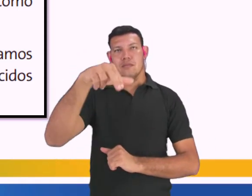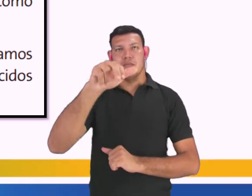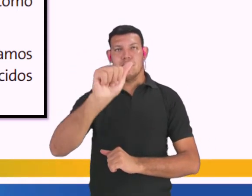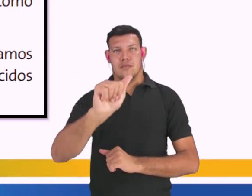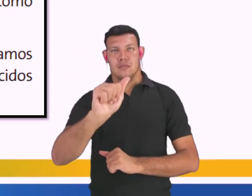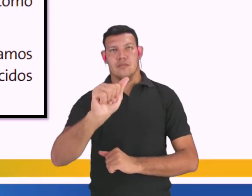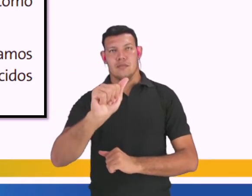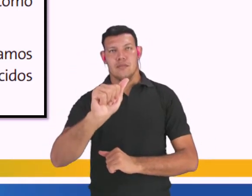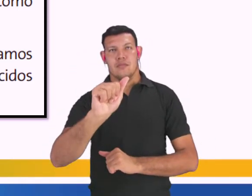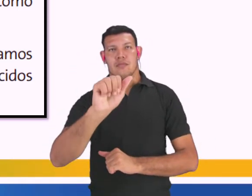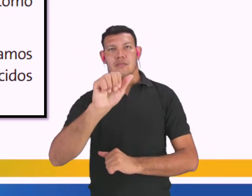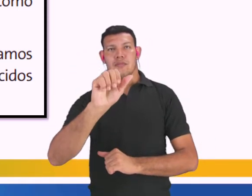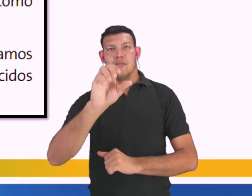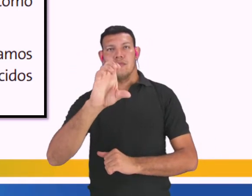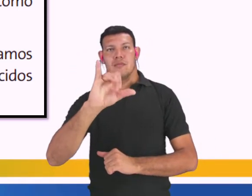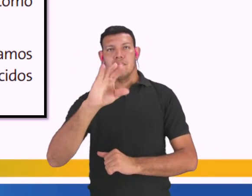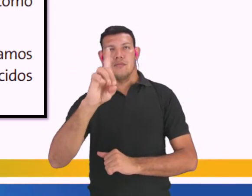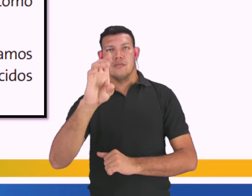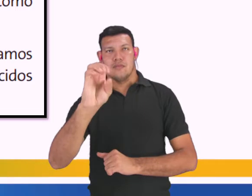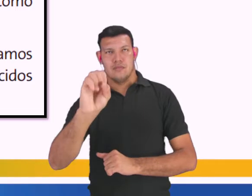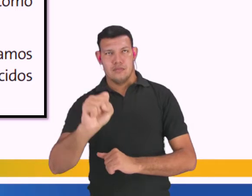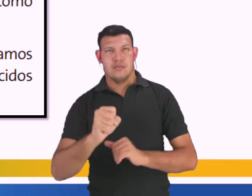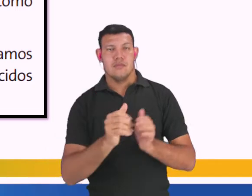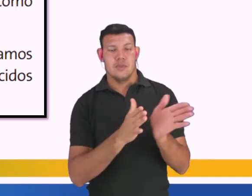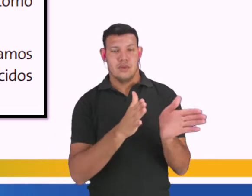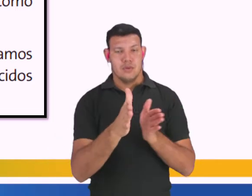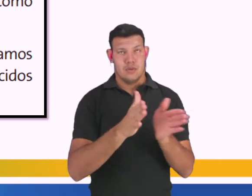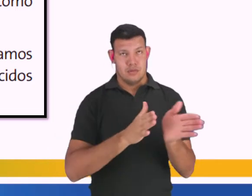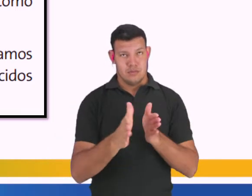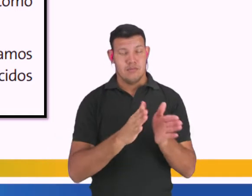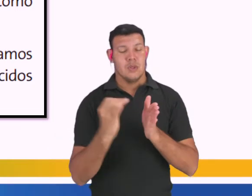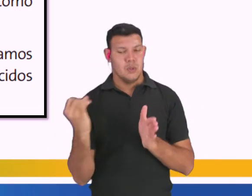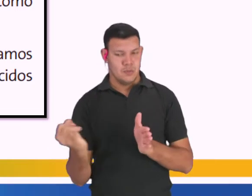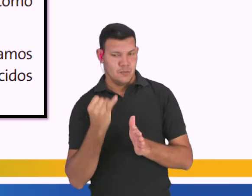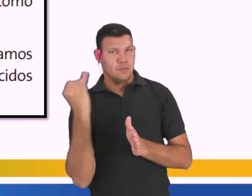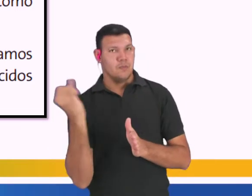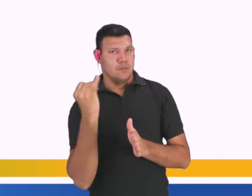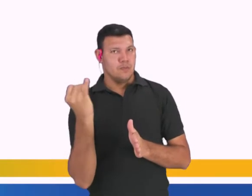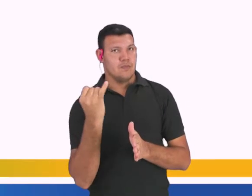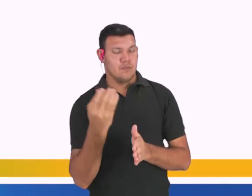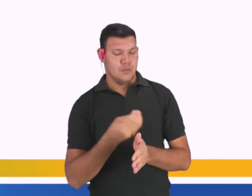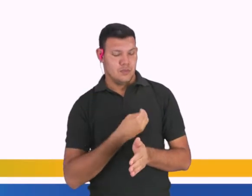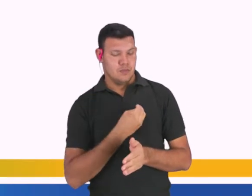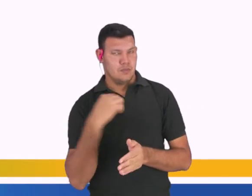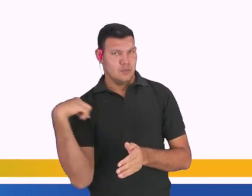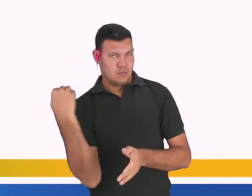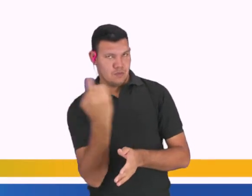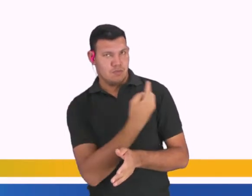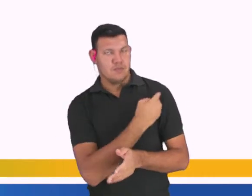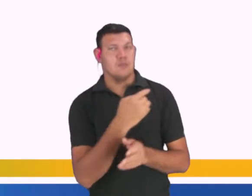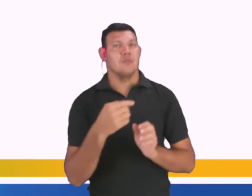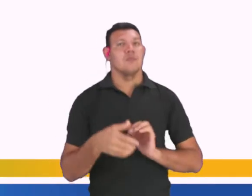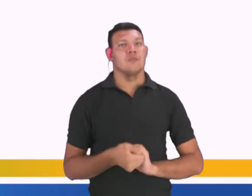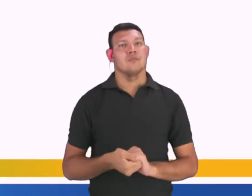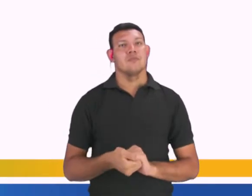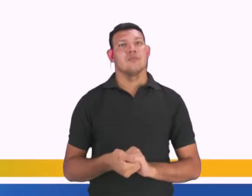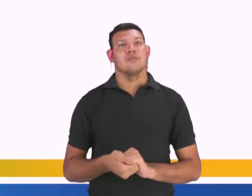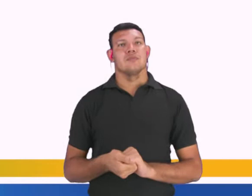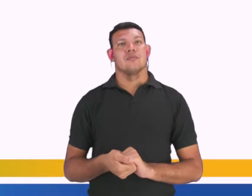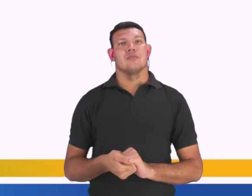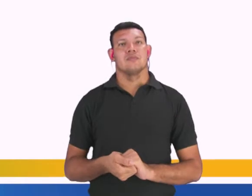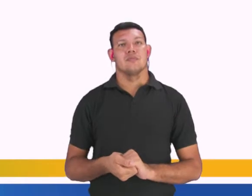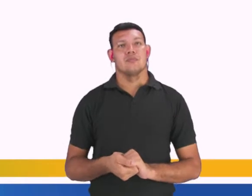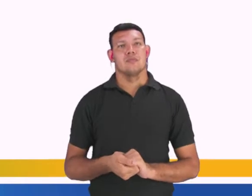estudado. E esse processo da bioquímica ele é bastante importante para as nossas vidas. Vamos lá.